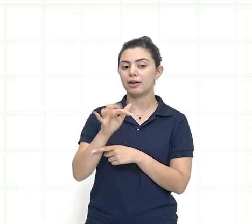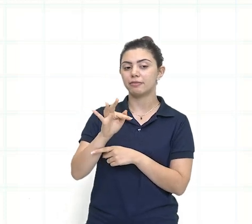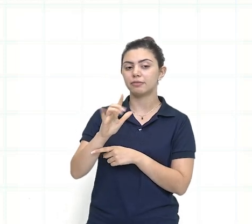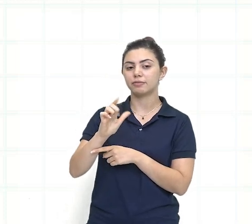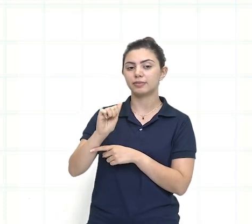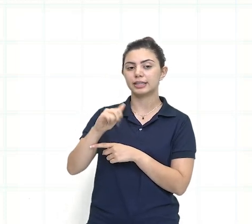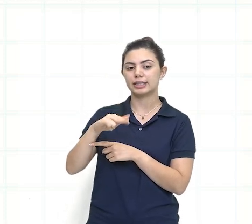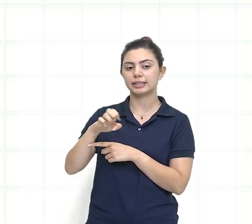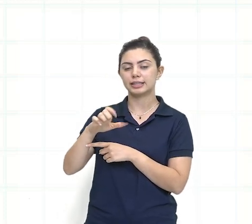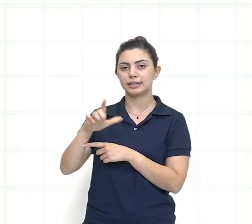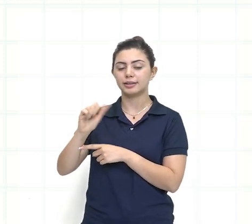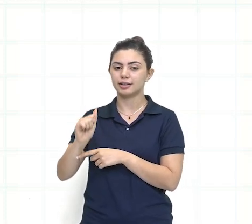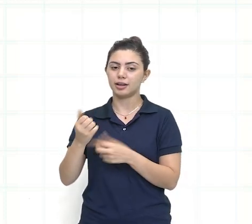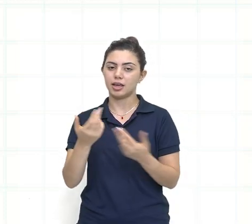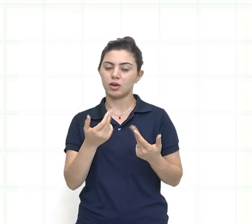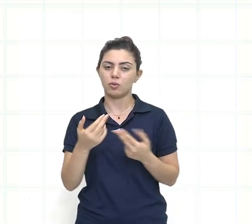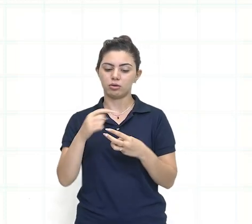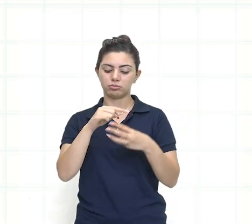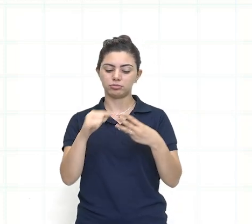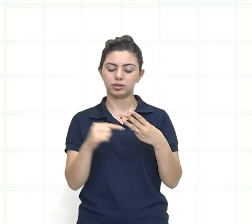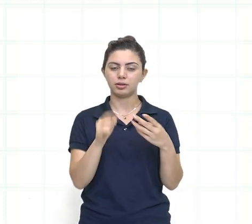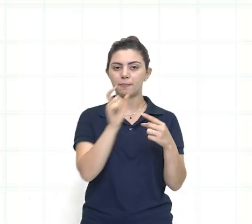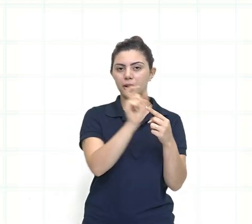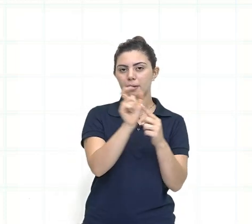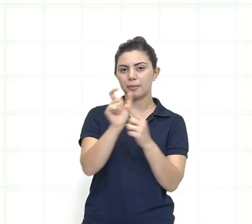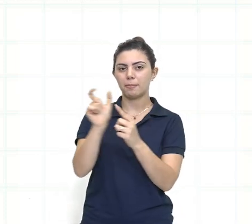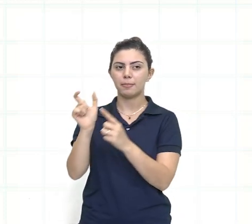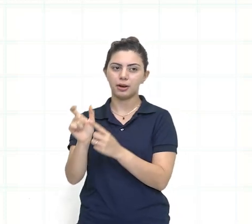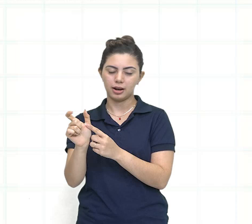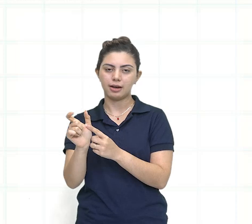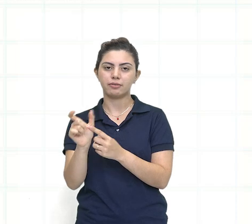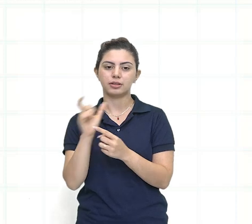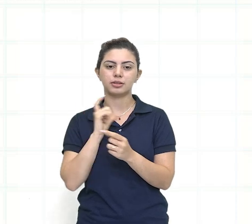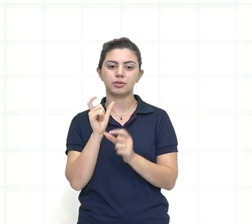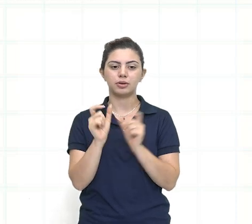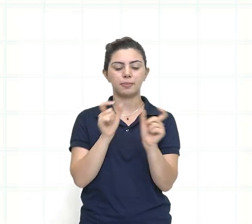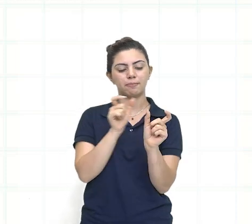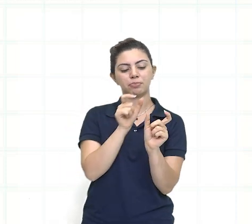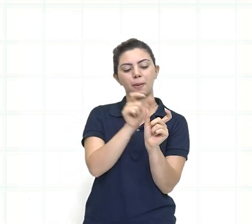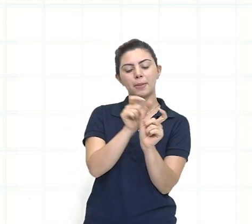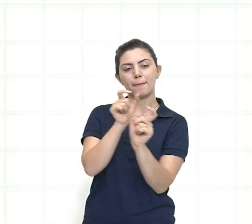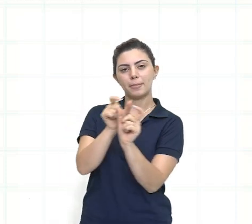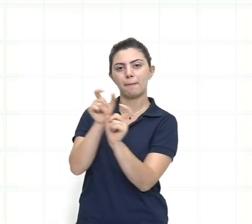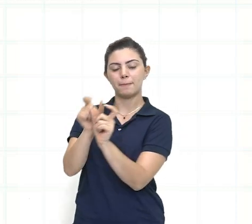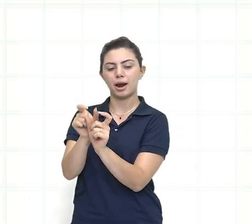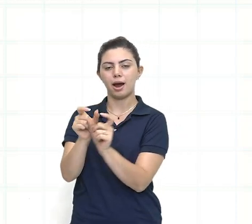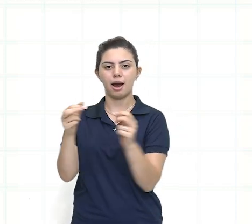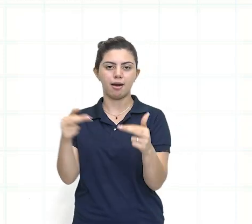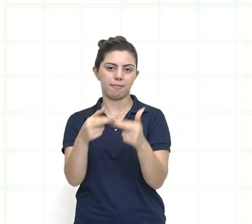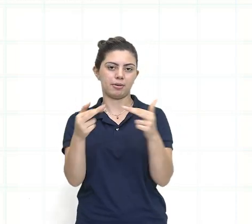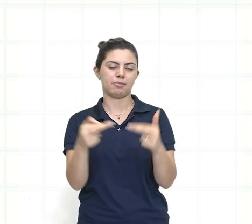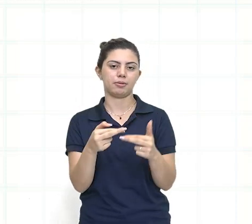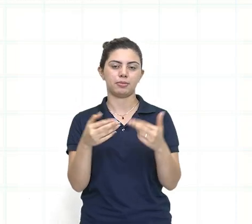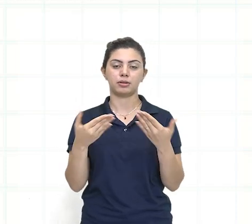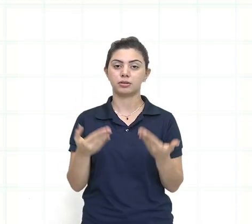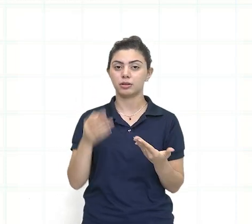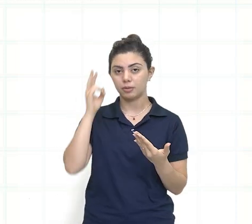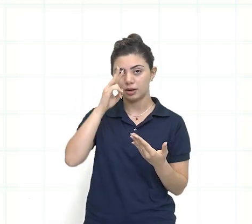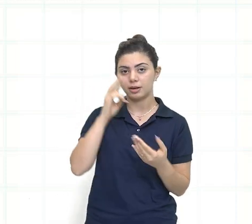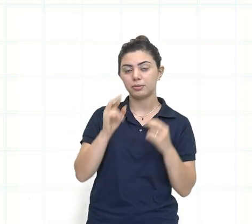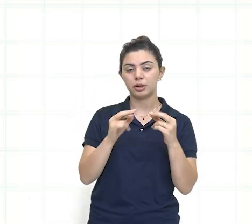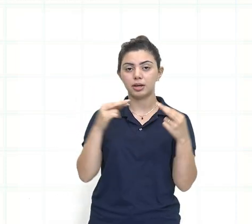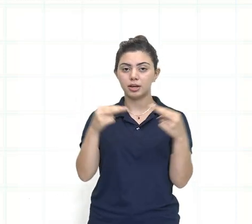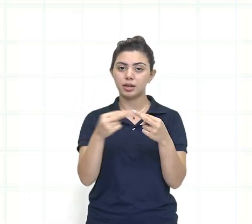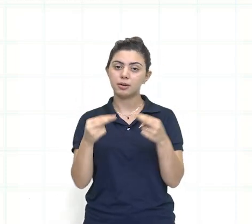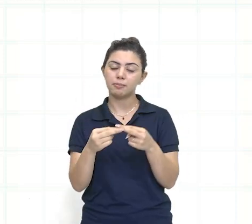ele usou aí essas três palavras para fazer a combinação, né? Para formar a rima. Lembrando que a rima só é formada a